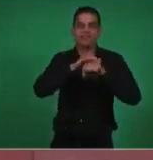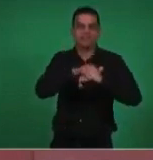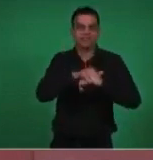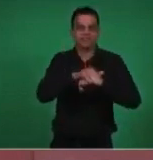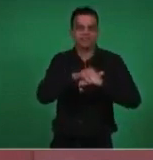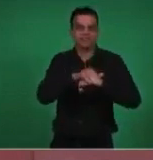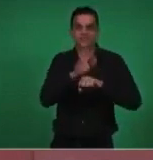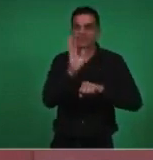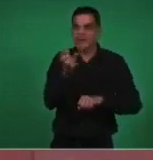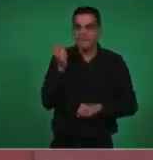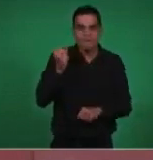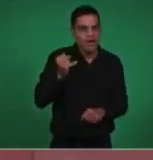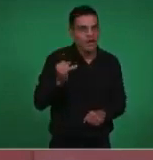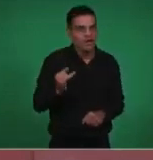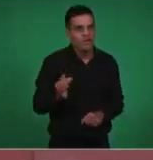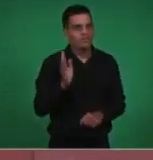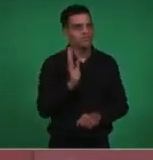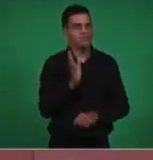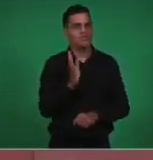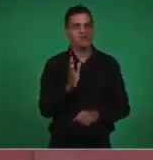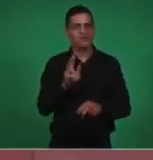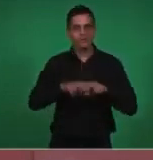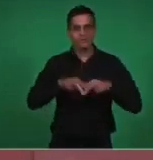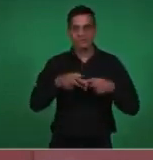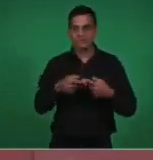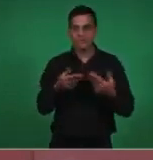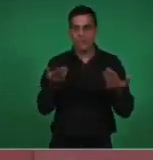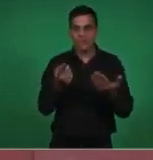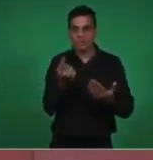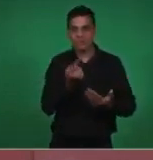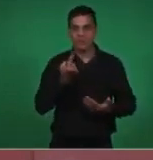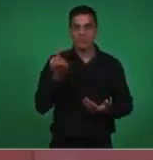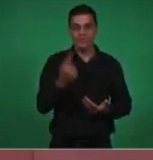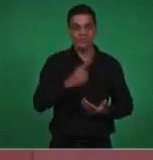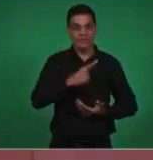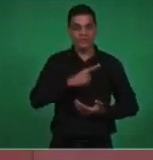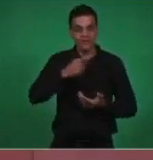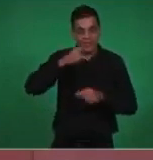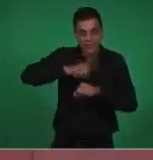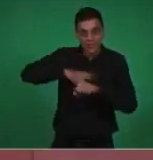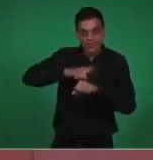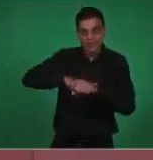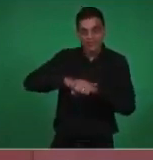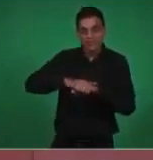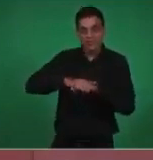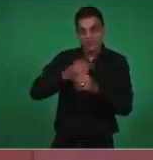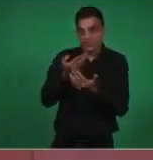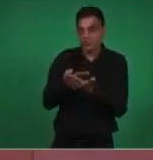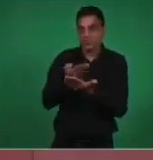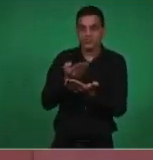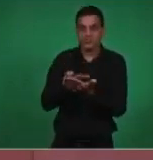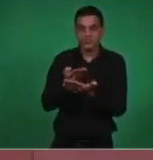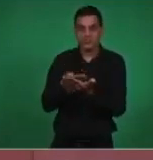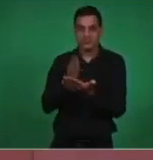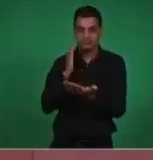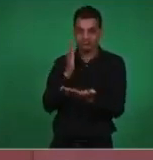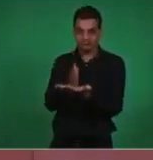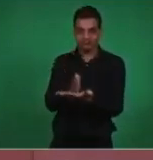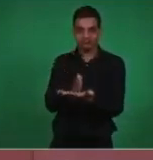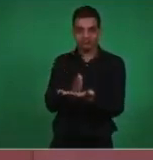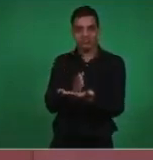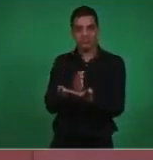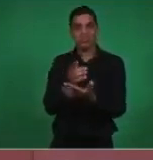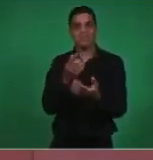avançada. E nós vamos ter uma aula direto agora, para que possa compensar